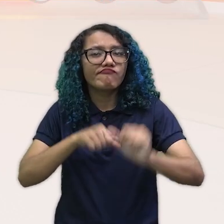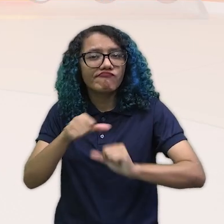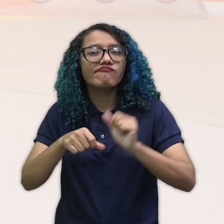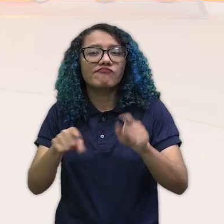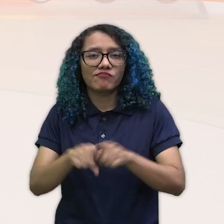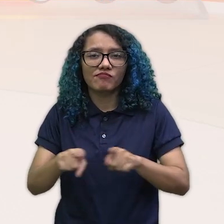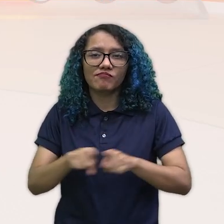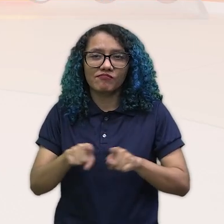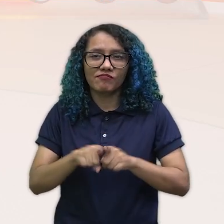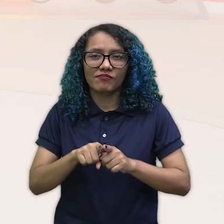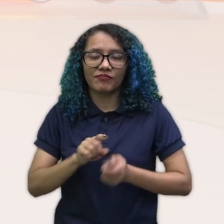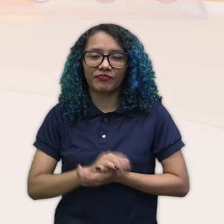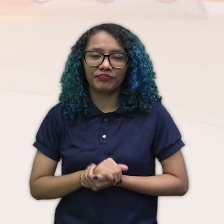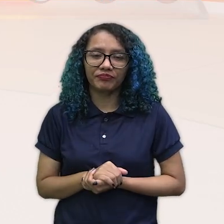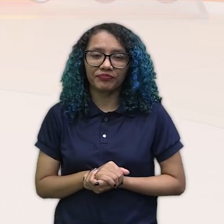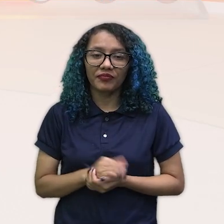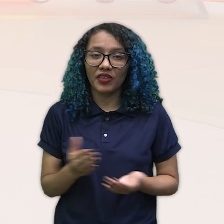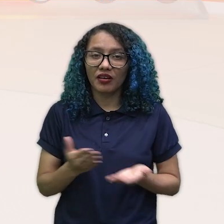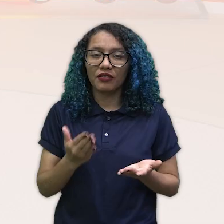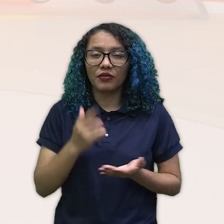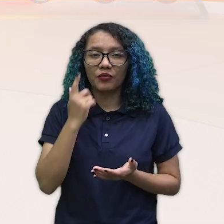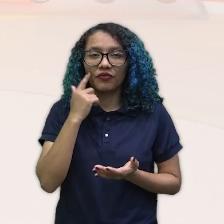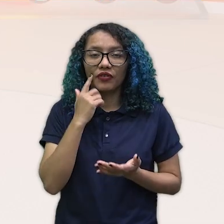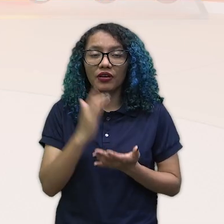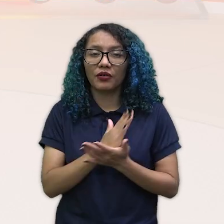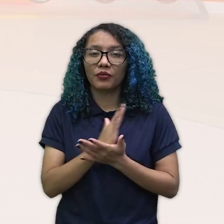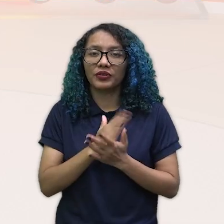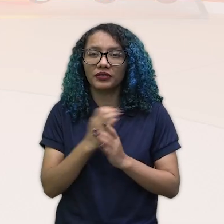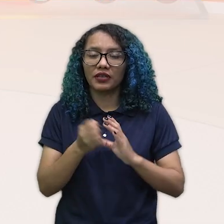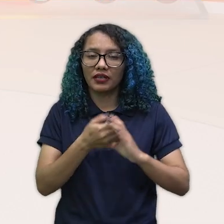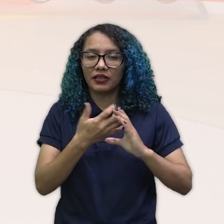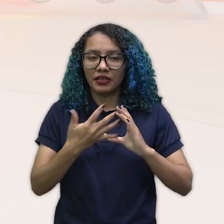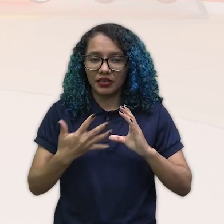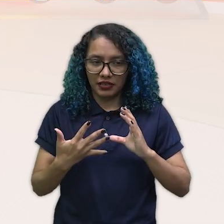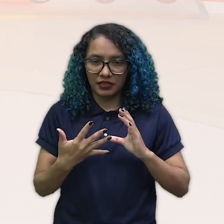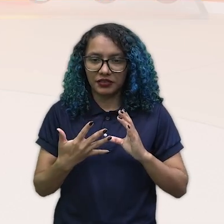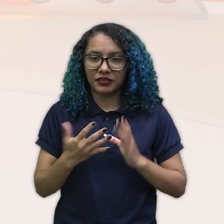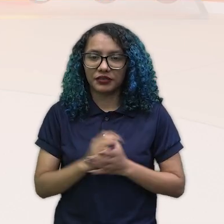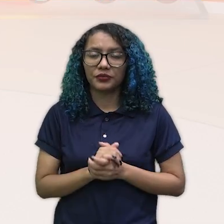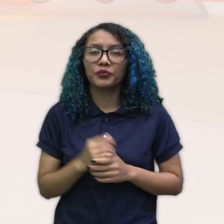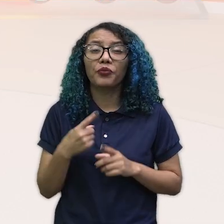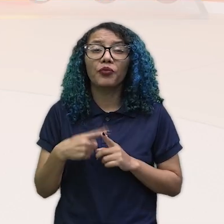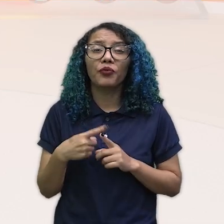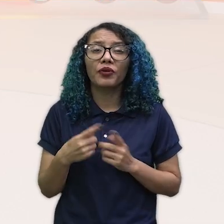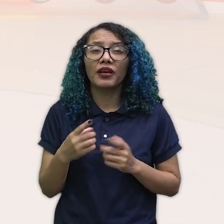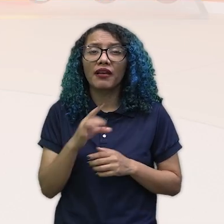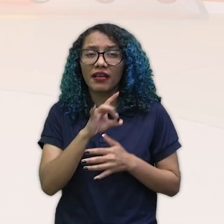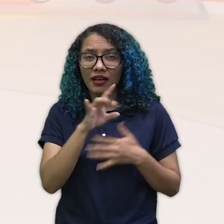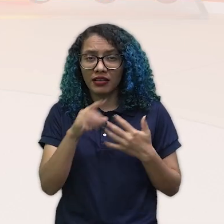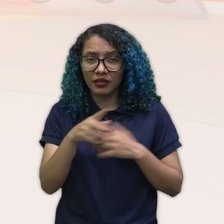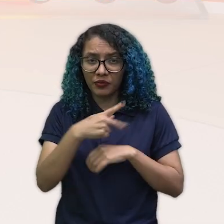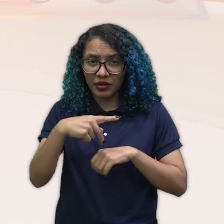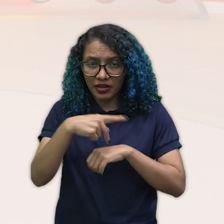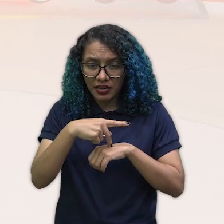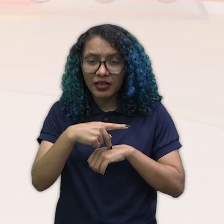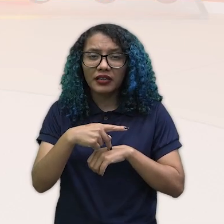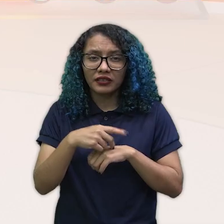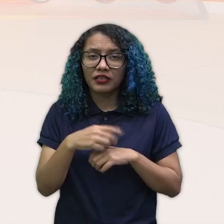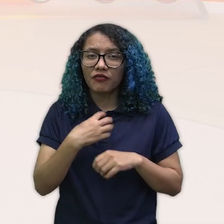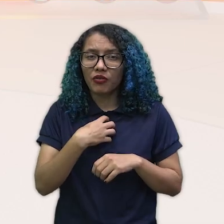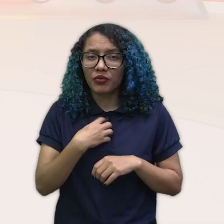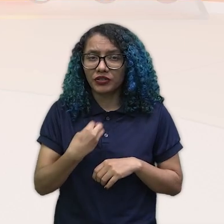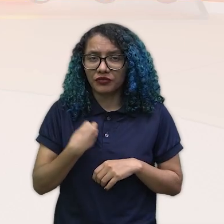deste conjunto, tá? Então, vamos relembrar aí uma das características, né? Porque cada país vai ter o seu modo